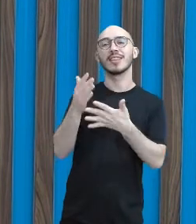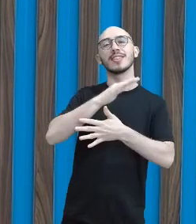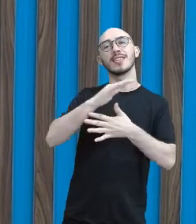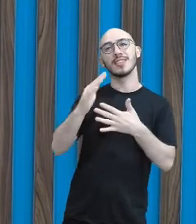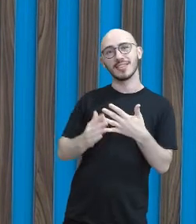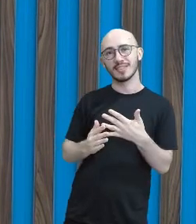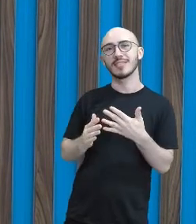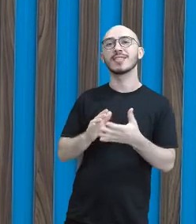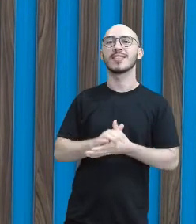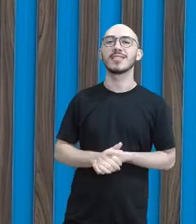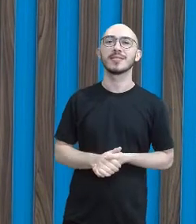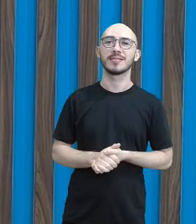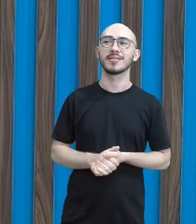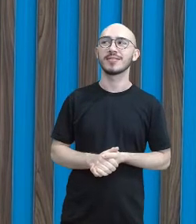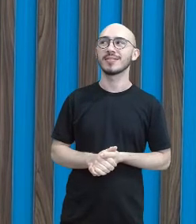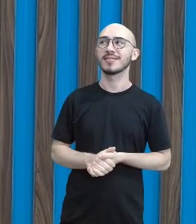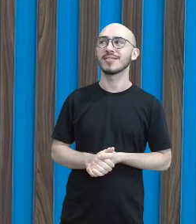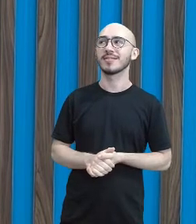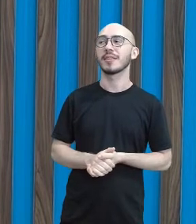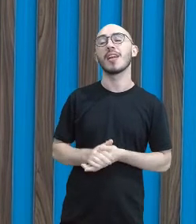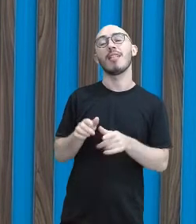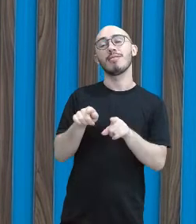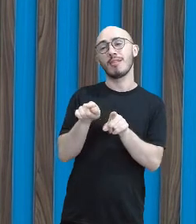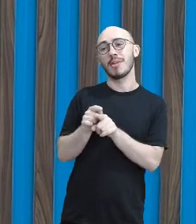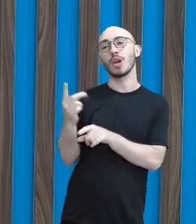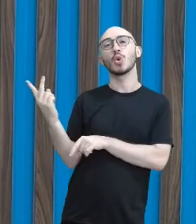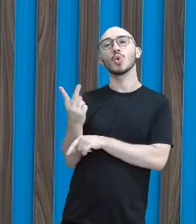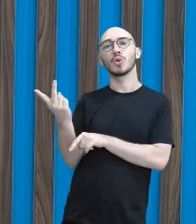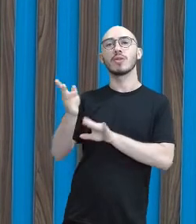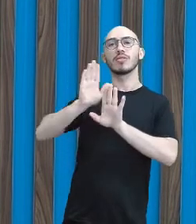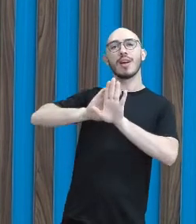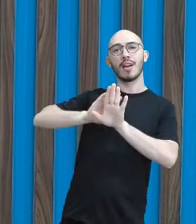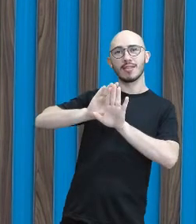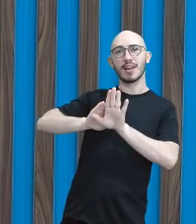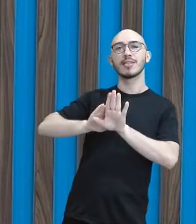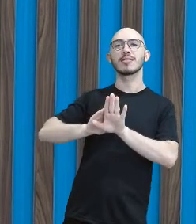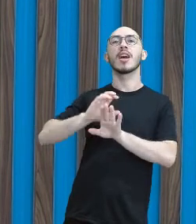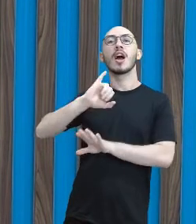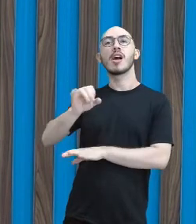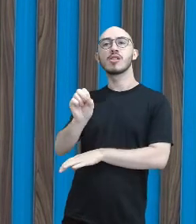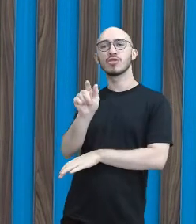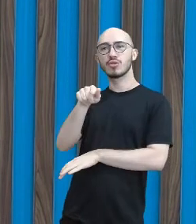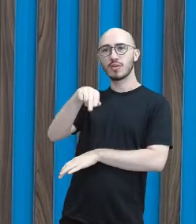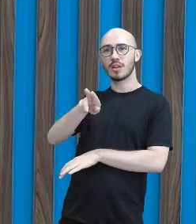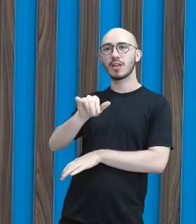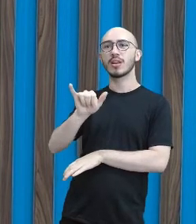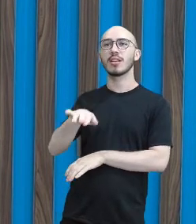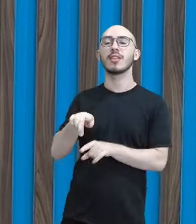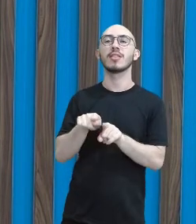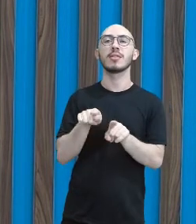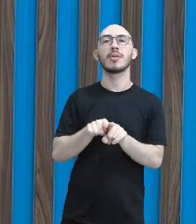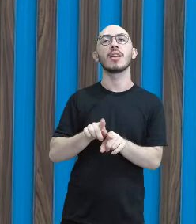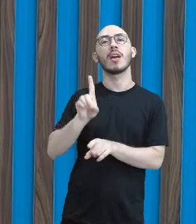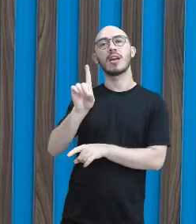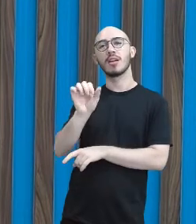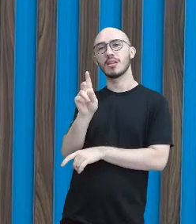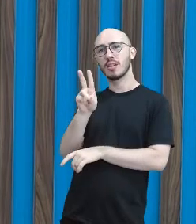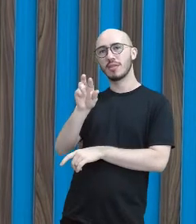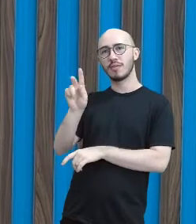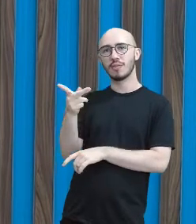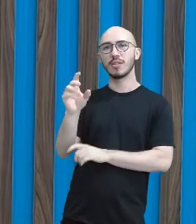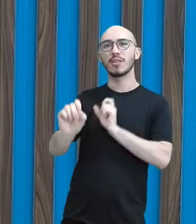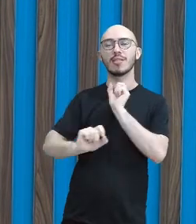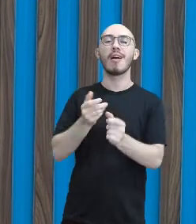de Joaquim e de Deivinho, que nos manobram ali pelas câmeras, nós estamos iniciando mais uma aula de